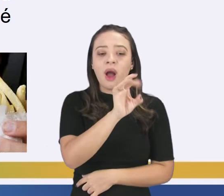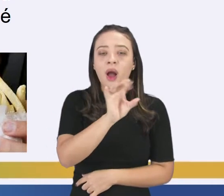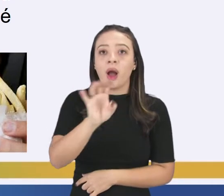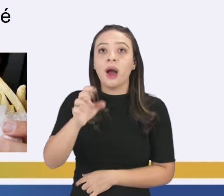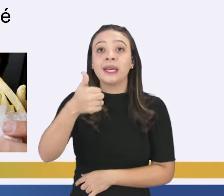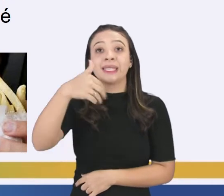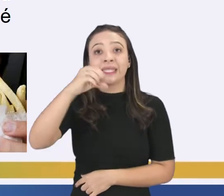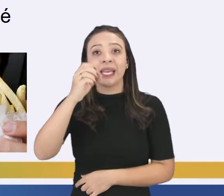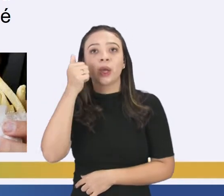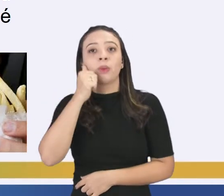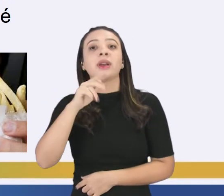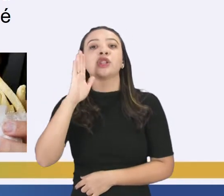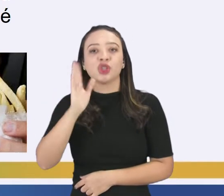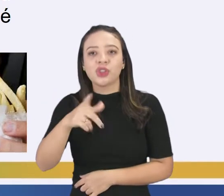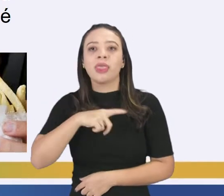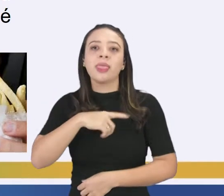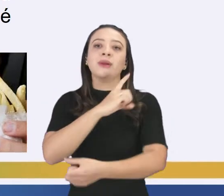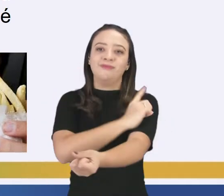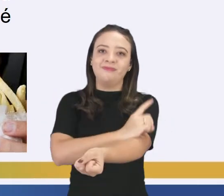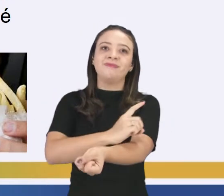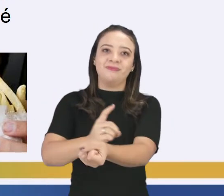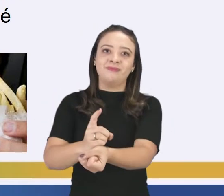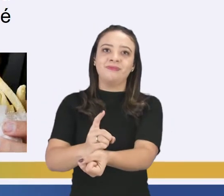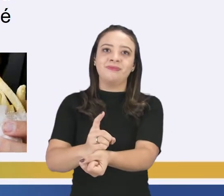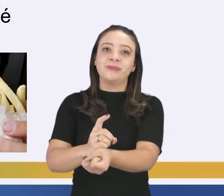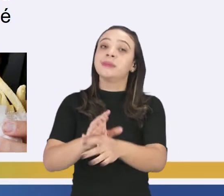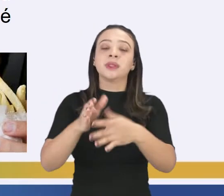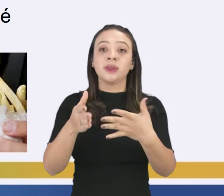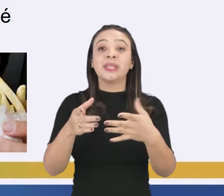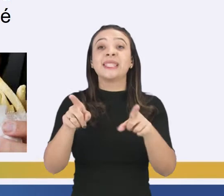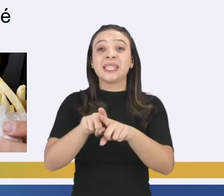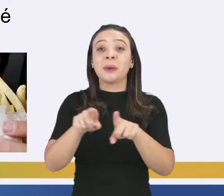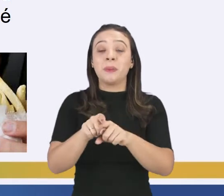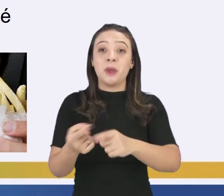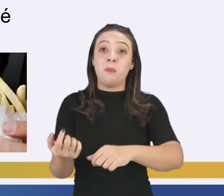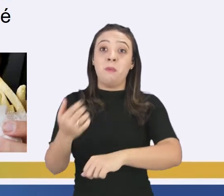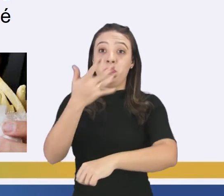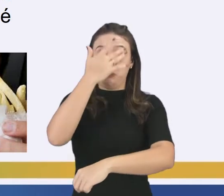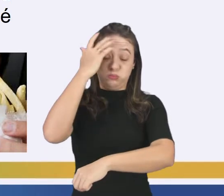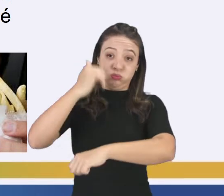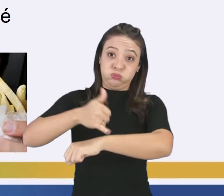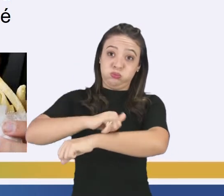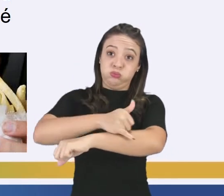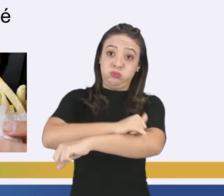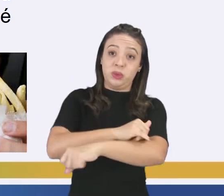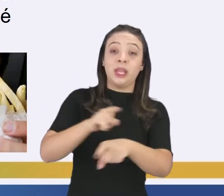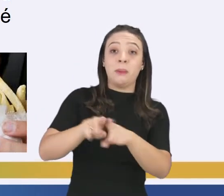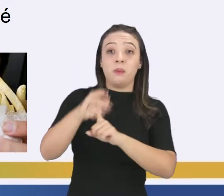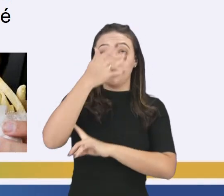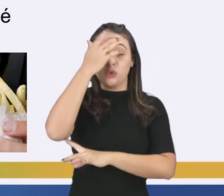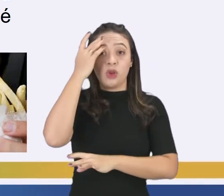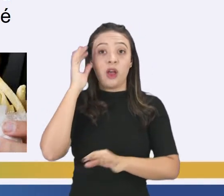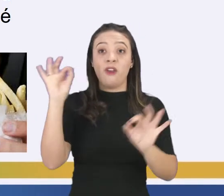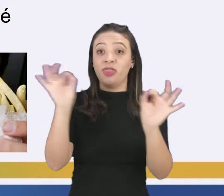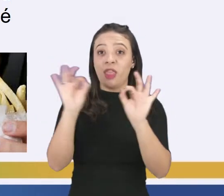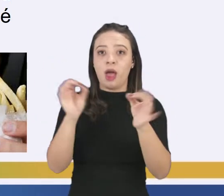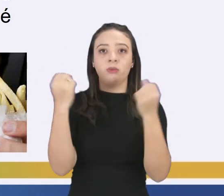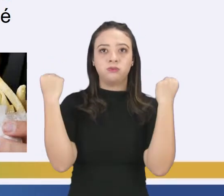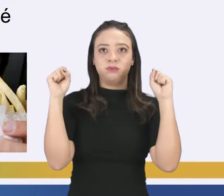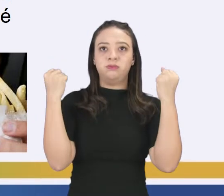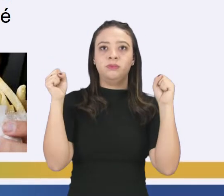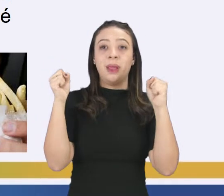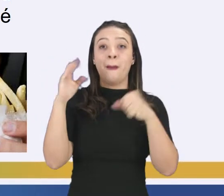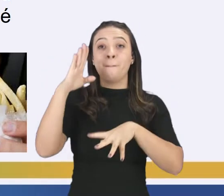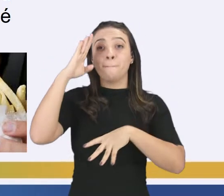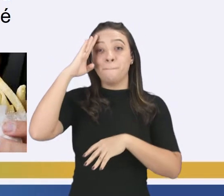estão diagnosticados com a doença. Maiores índices de sedentarismo e de obesidade fazem delas as principais vítimas da diabetes, afirma